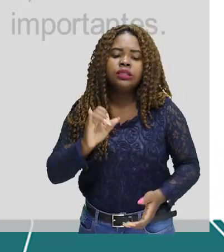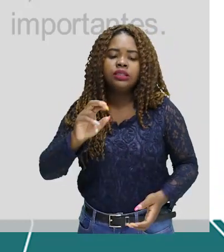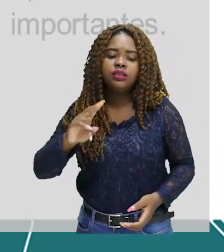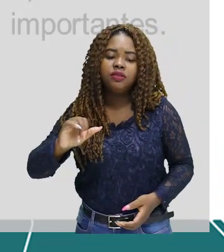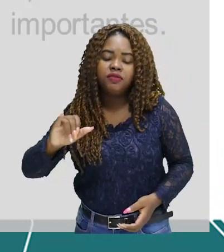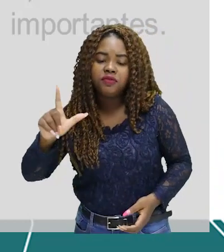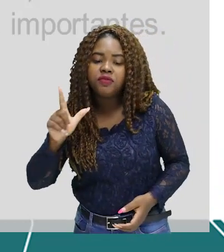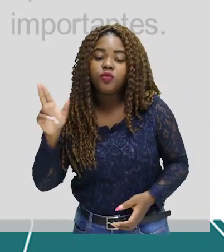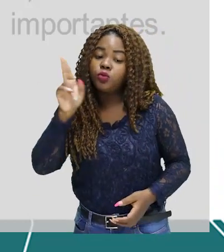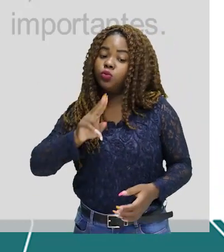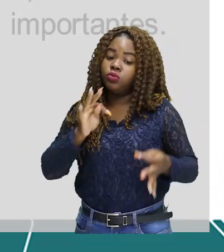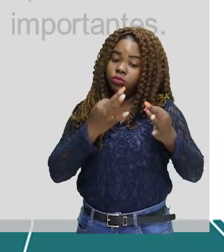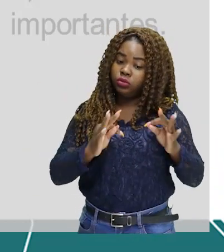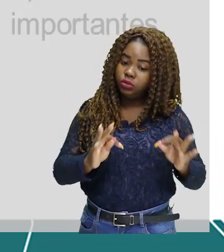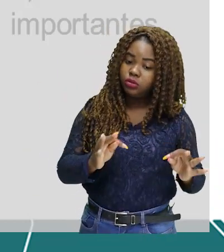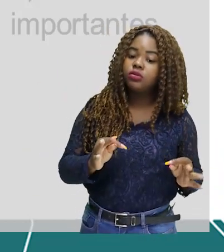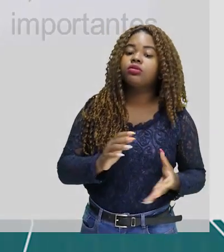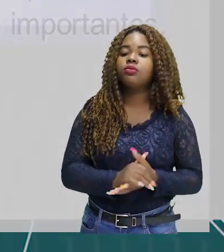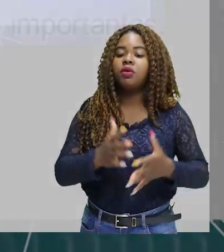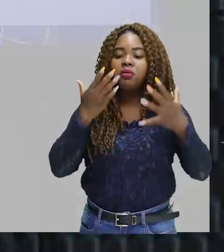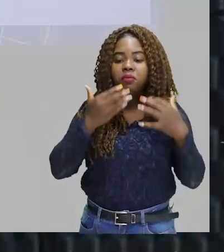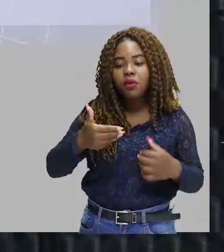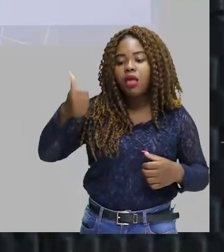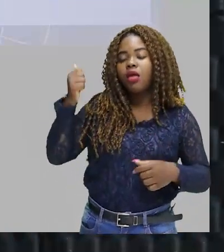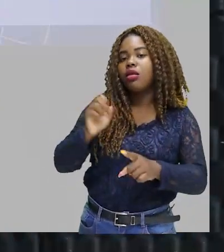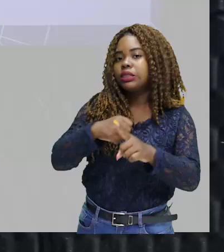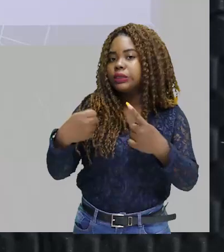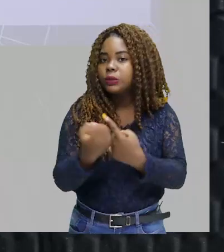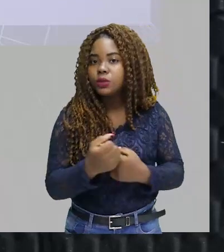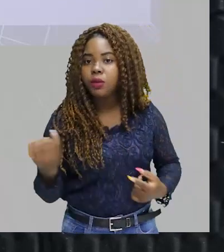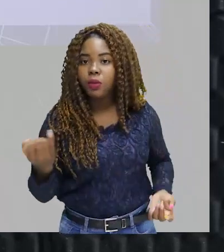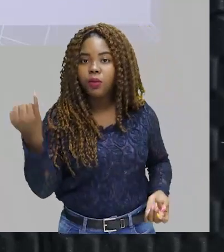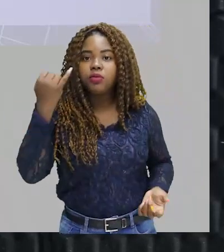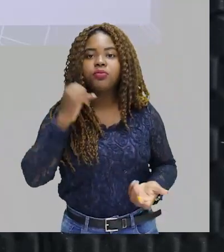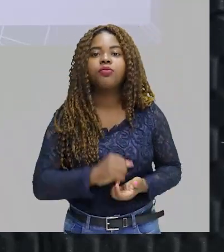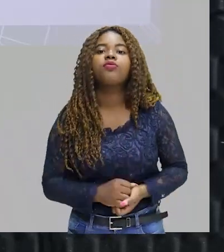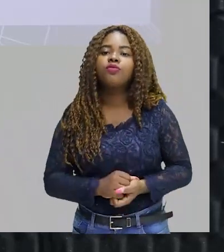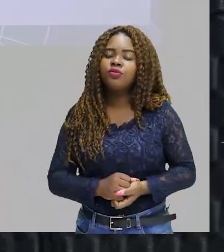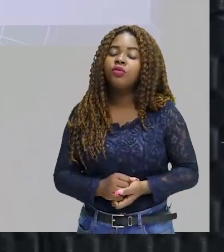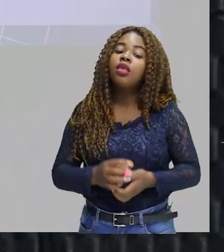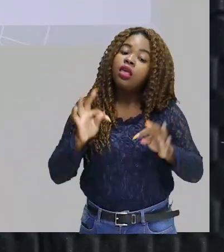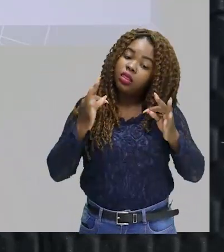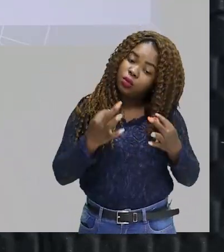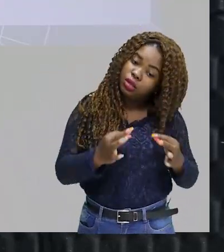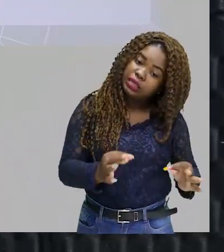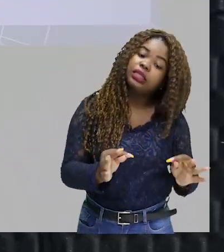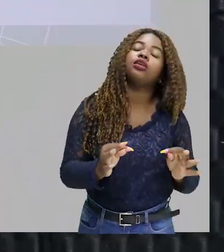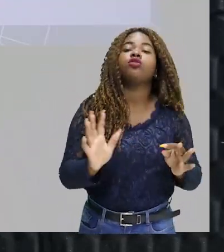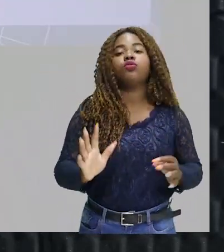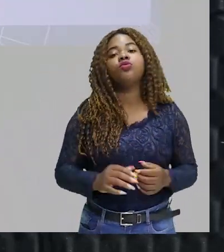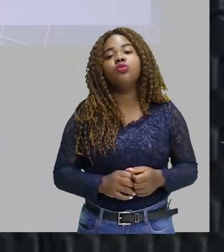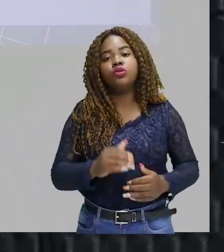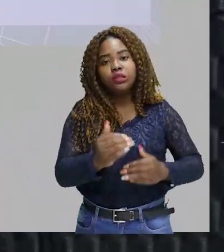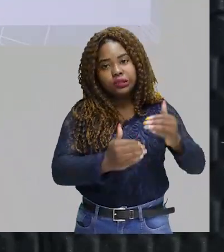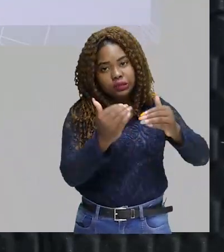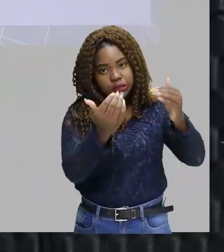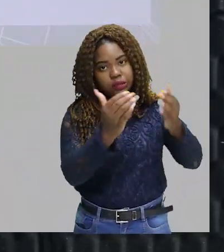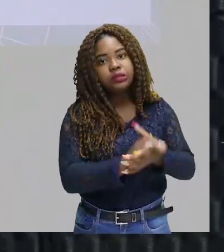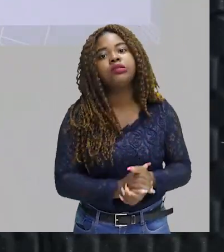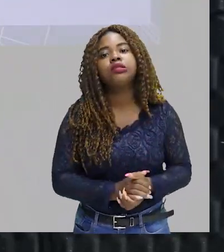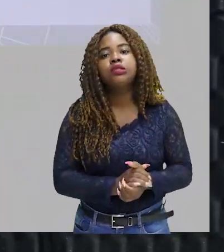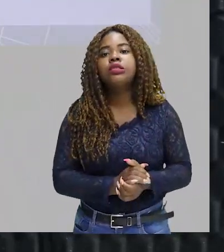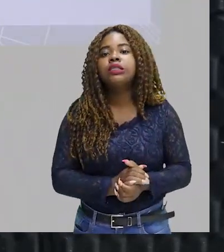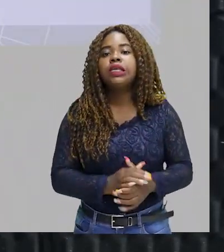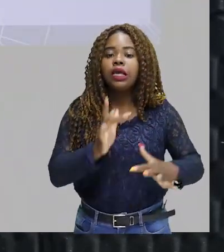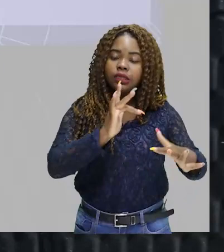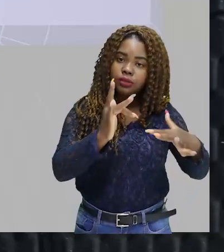da tecnologia para a promoção de melhorias sociais importantes. Então, a tecnologia está aí, as inovações estão aí, as